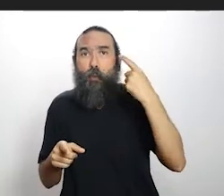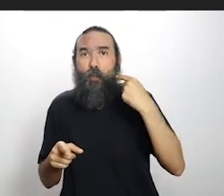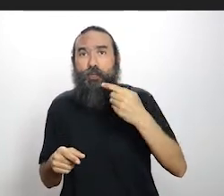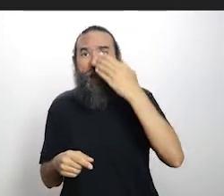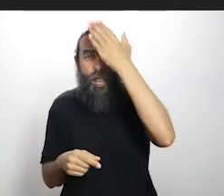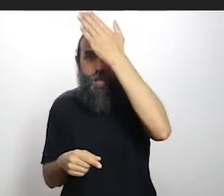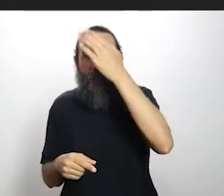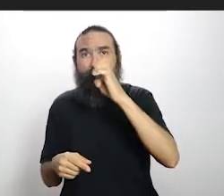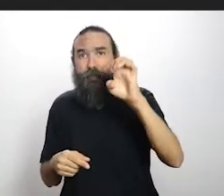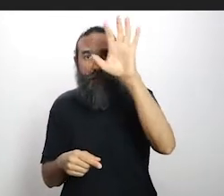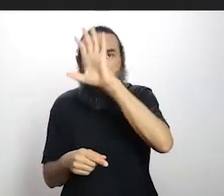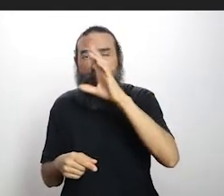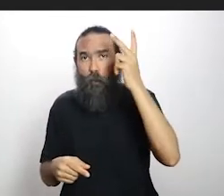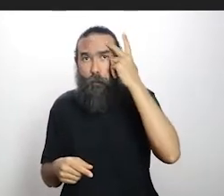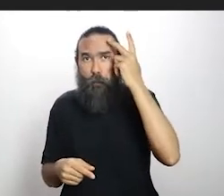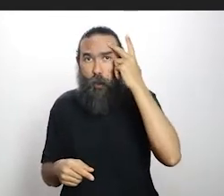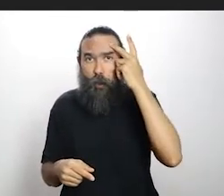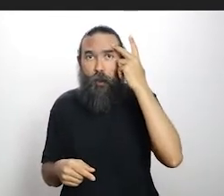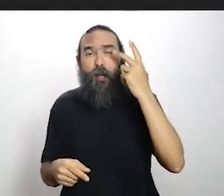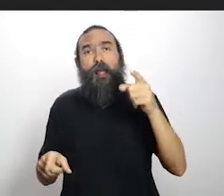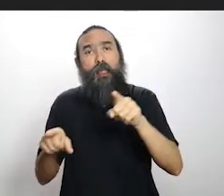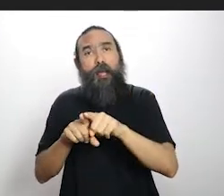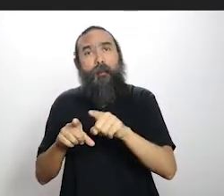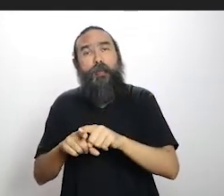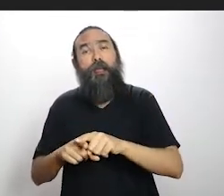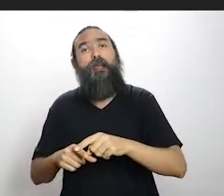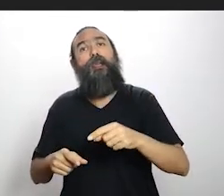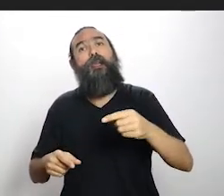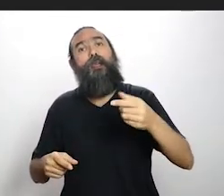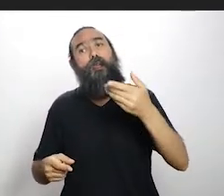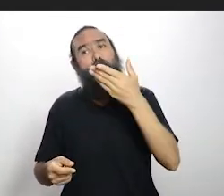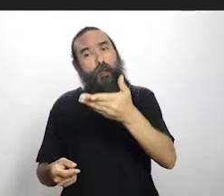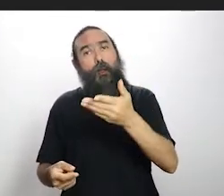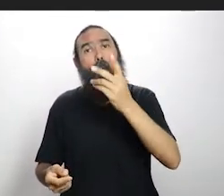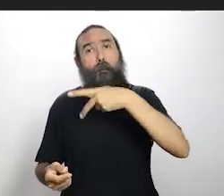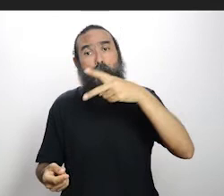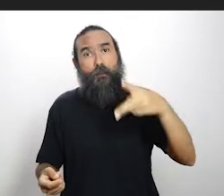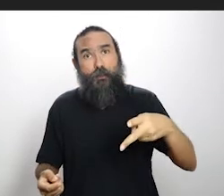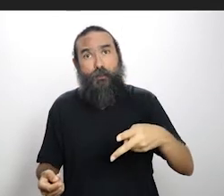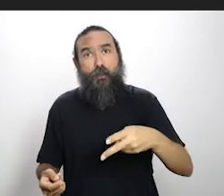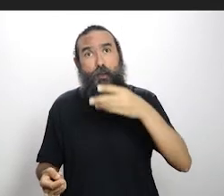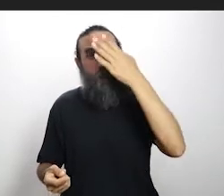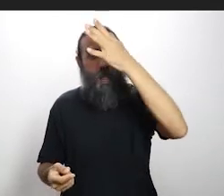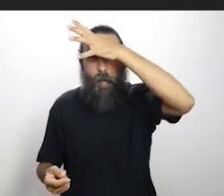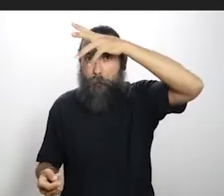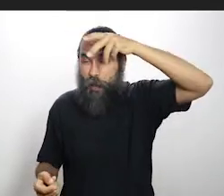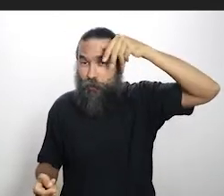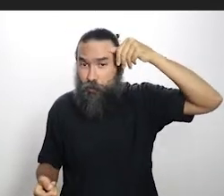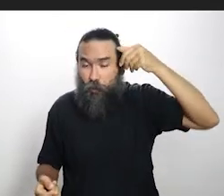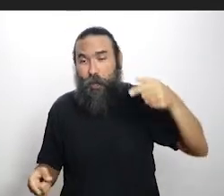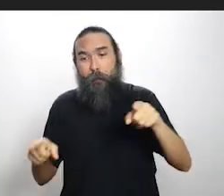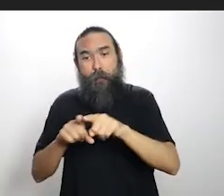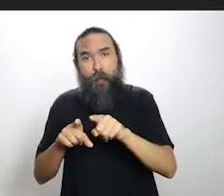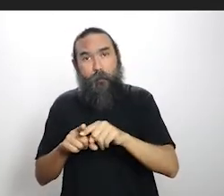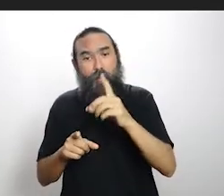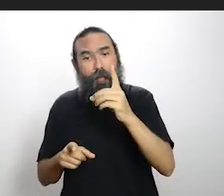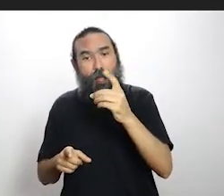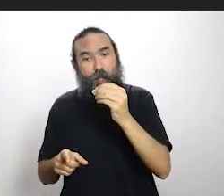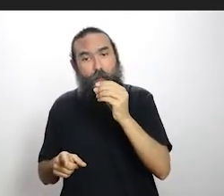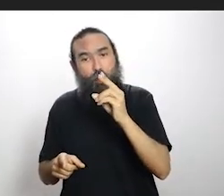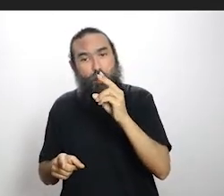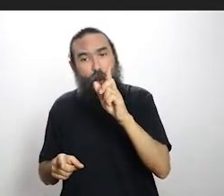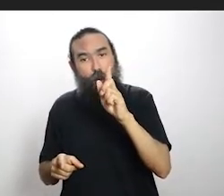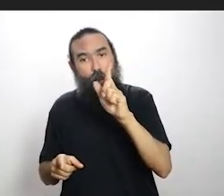a Lúcia Alberta, do povo Baré do Amazonas, que é mestre em educação. Nós temos o Douglas Belchior, criador